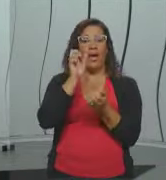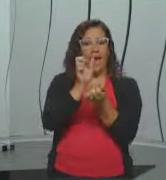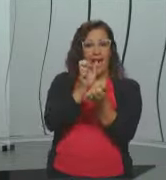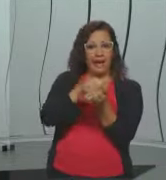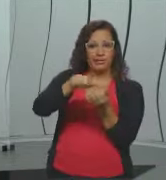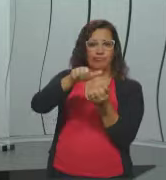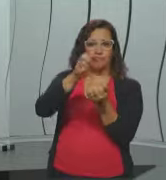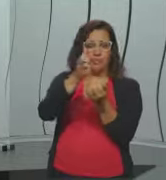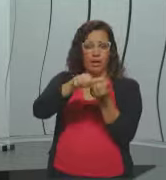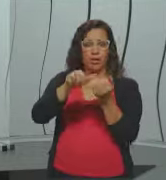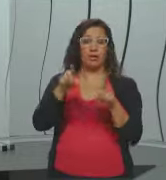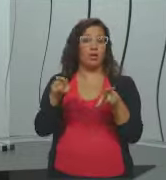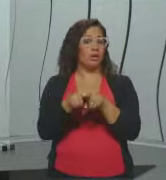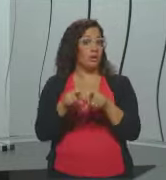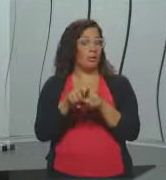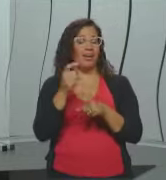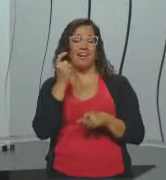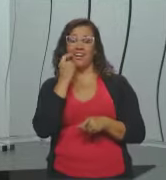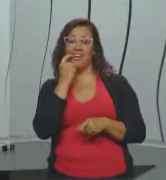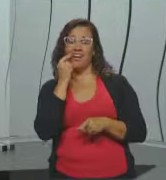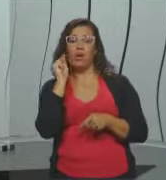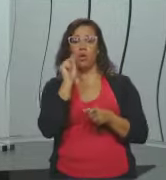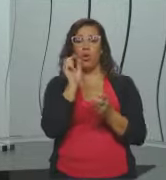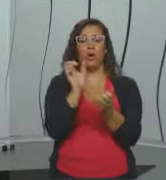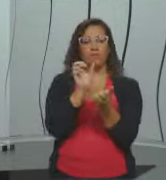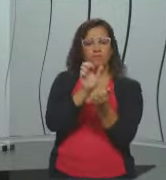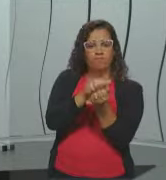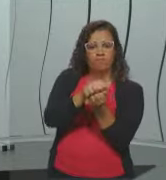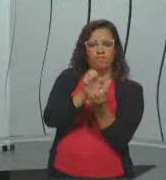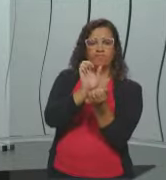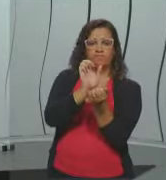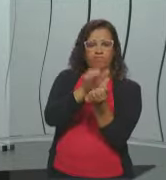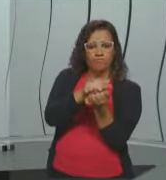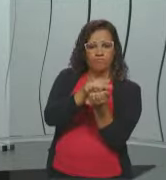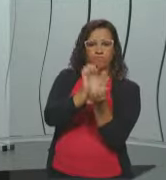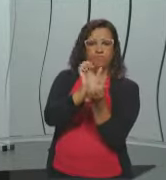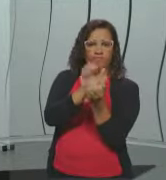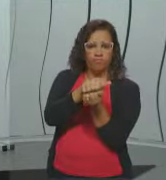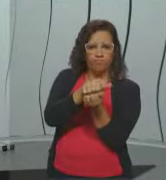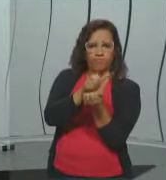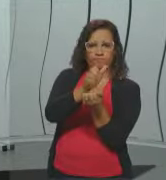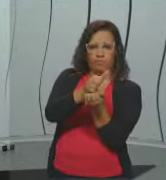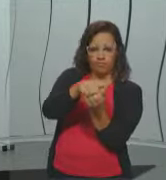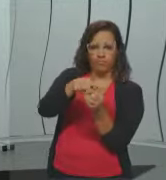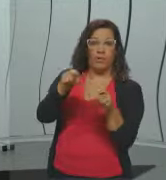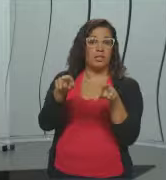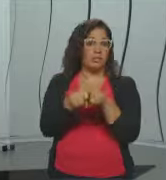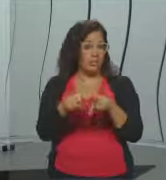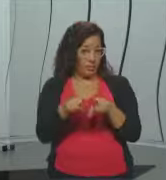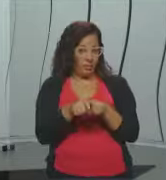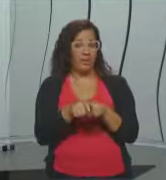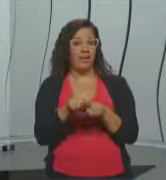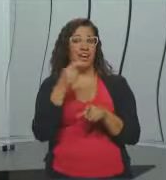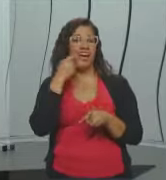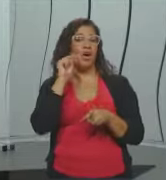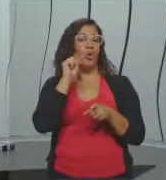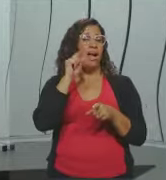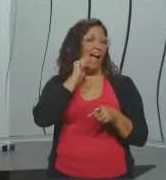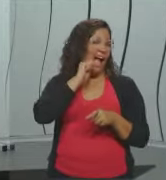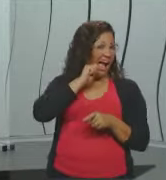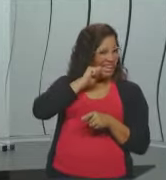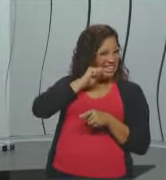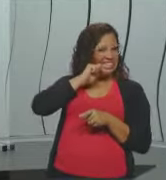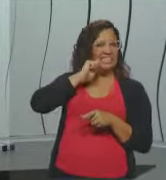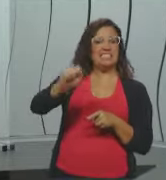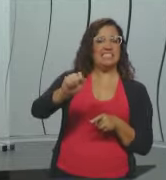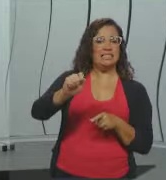alimentos, dentes responsáveis por amassar e triturar o alimento. E dentes responsáveis por rasgar os alimentos